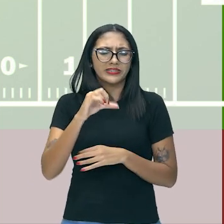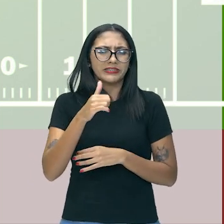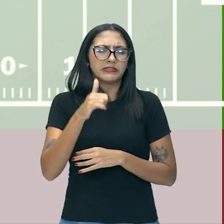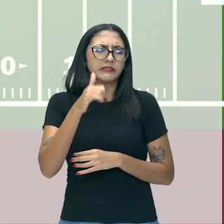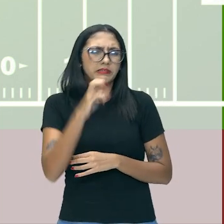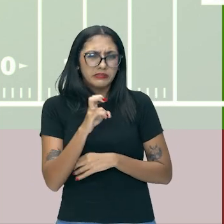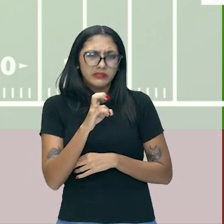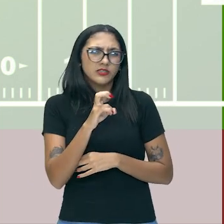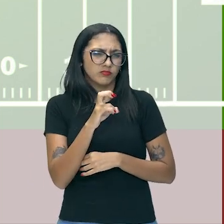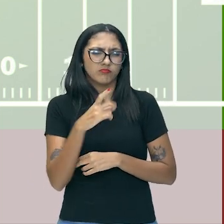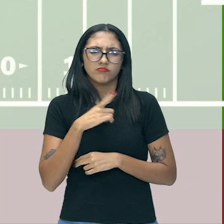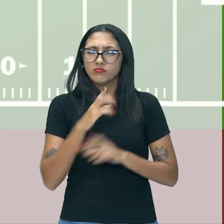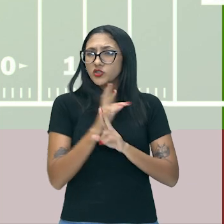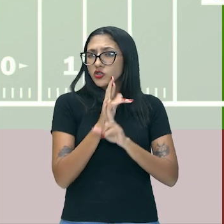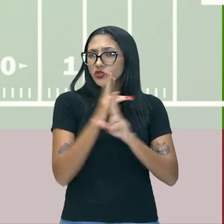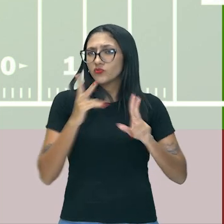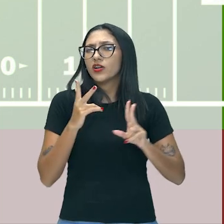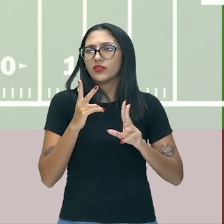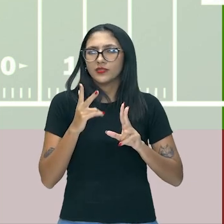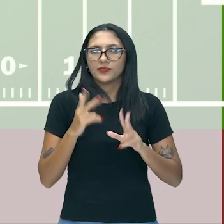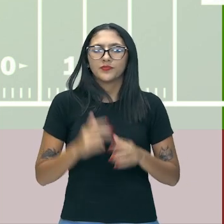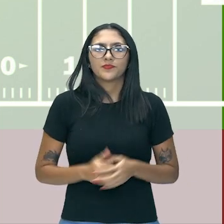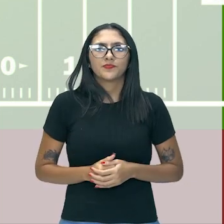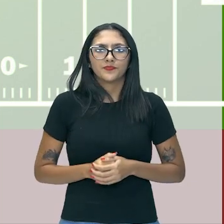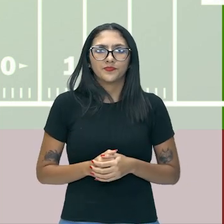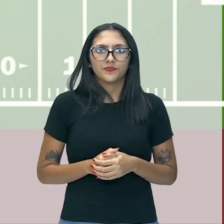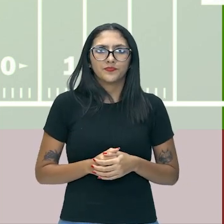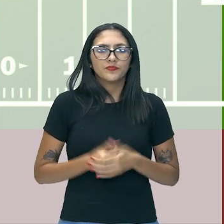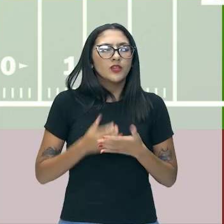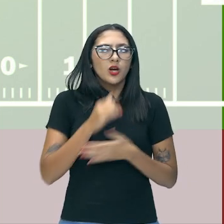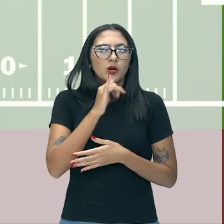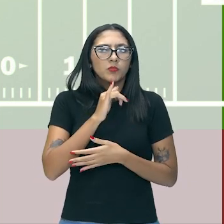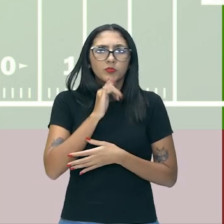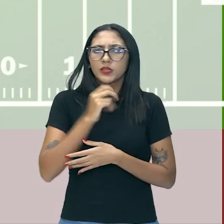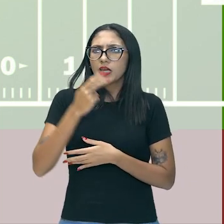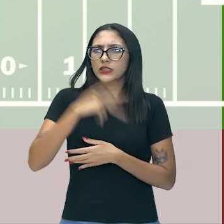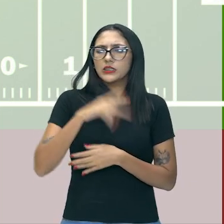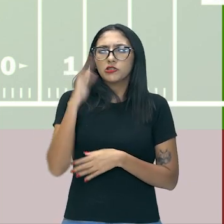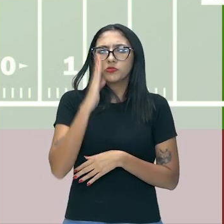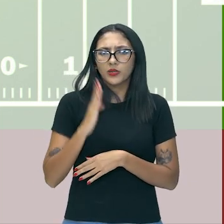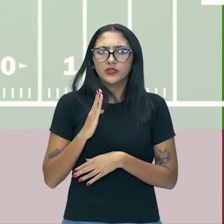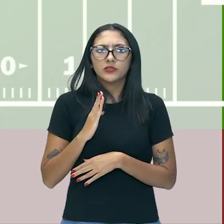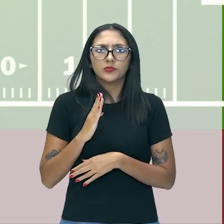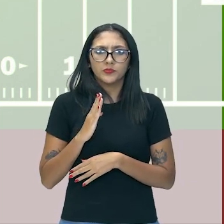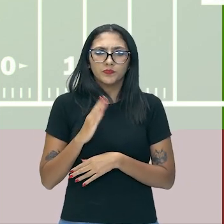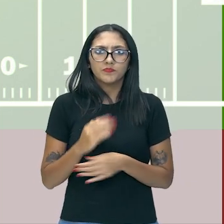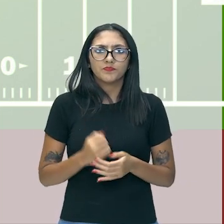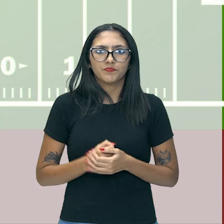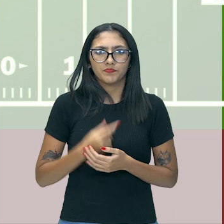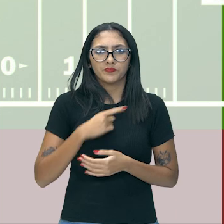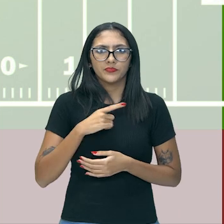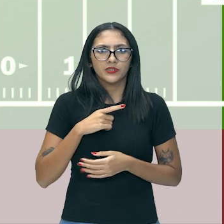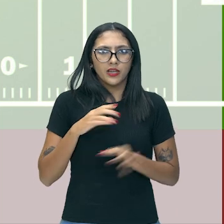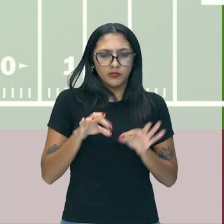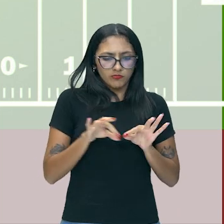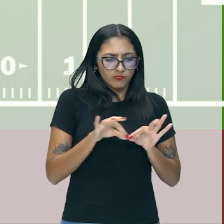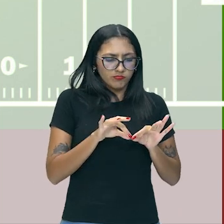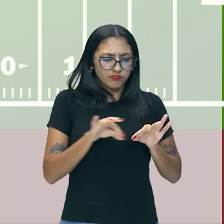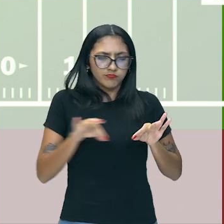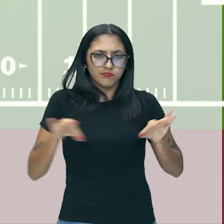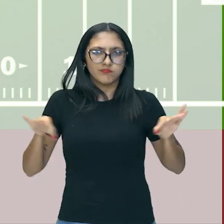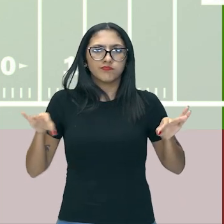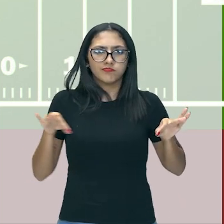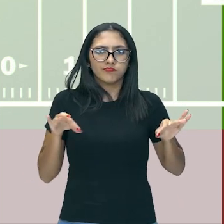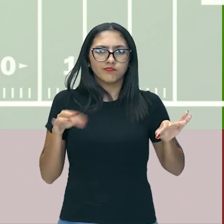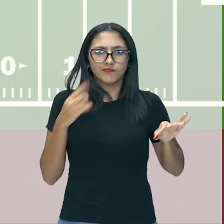Então, trazendo aqui para a nossa realidade, um campo ele vai medir 109, vamos lá,